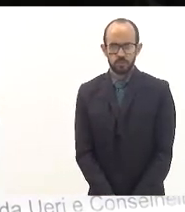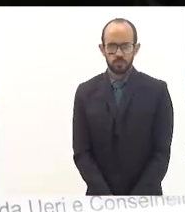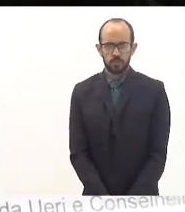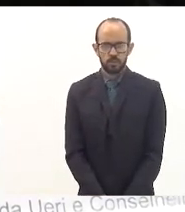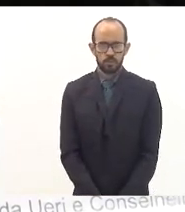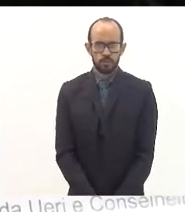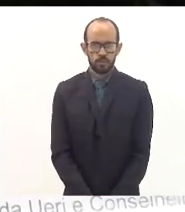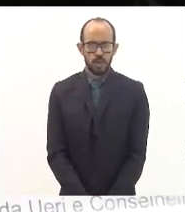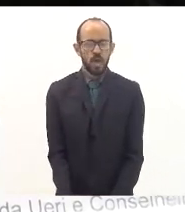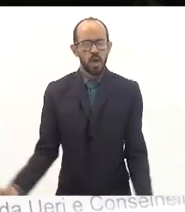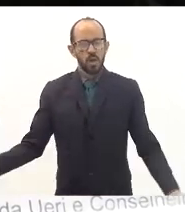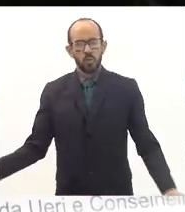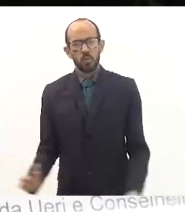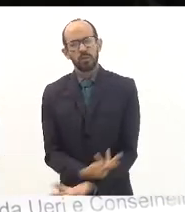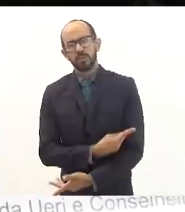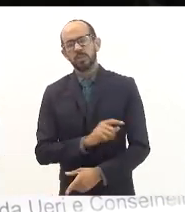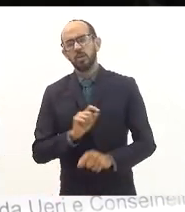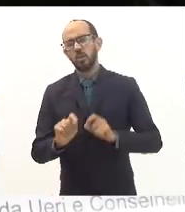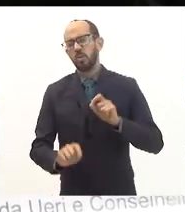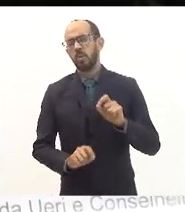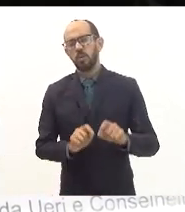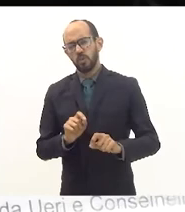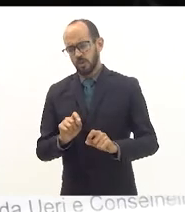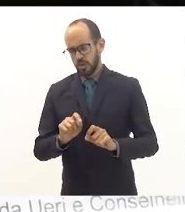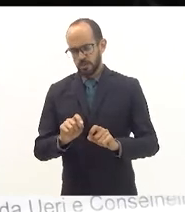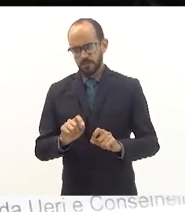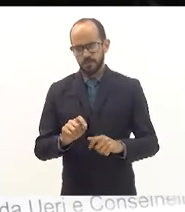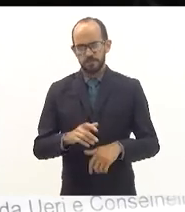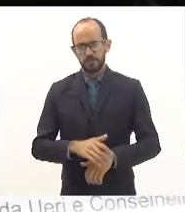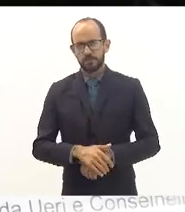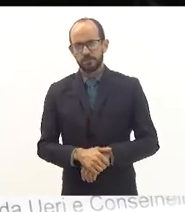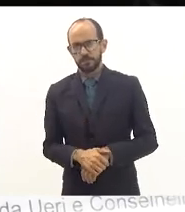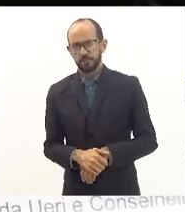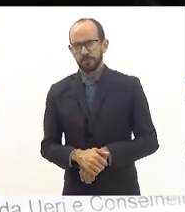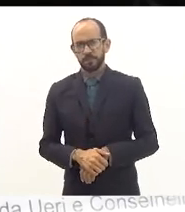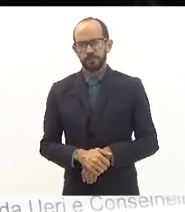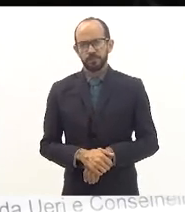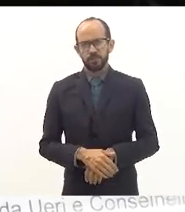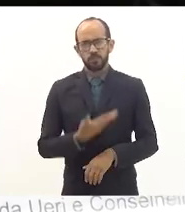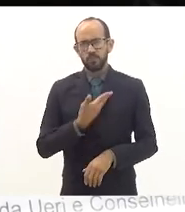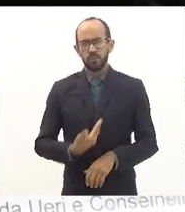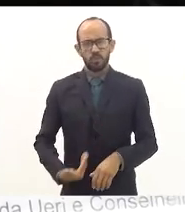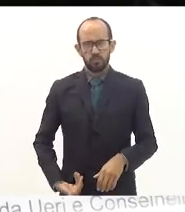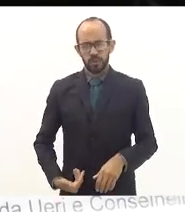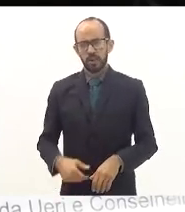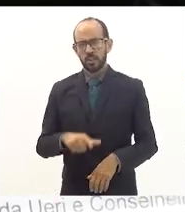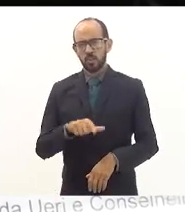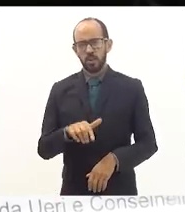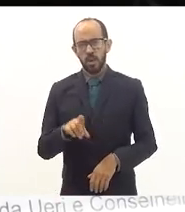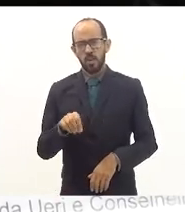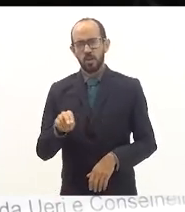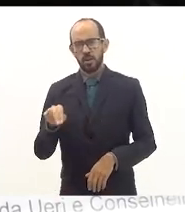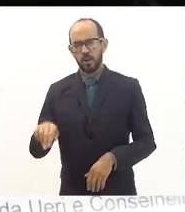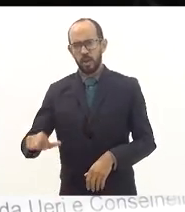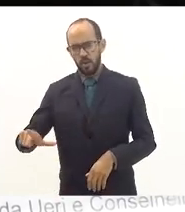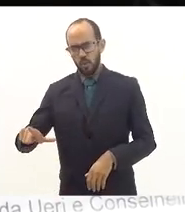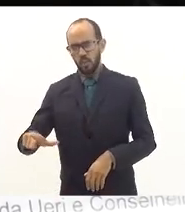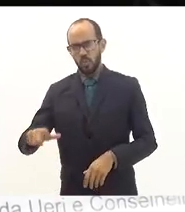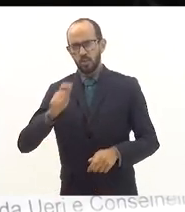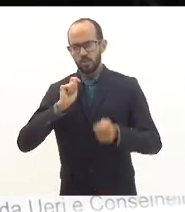O que aconteceu então, né? O governador Leonel Brizola, ele tinha dado uma